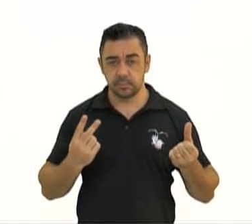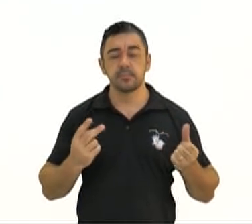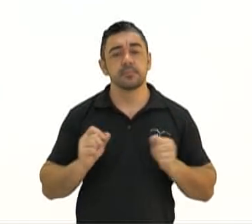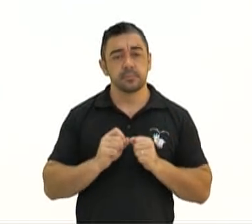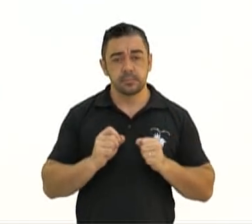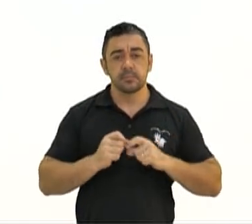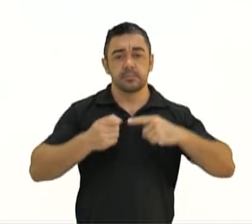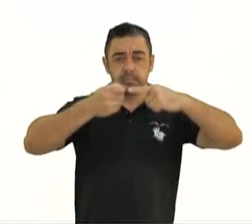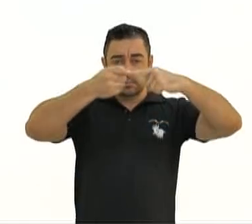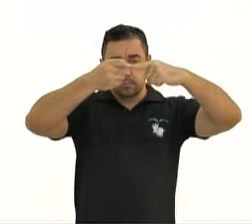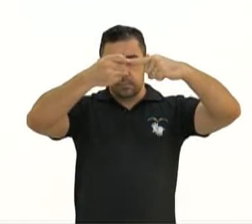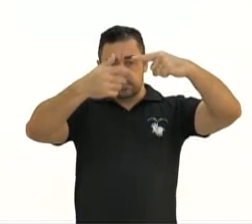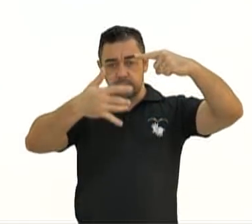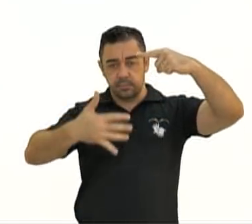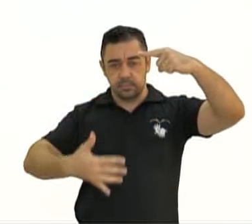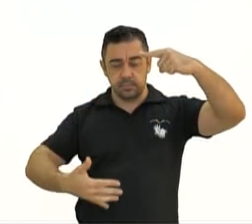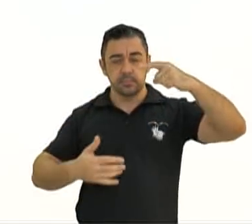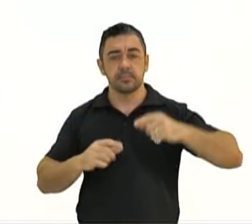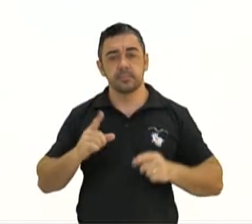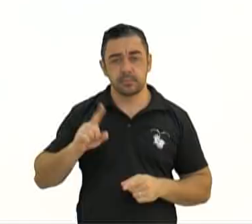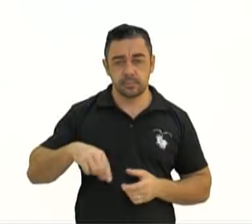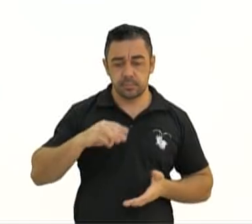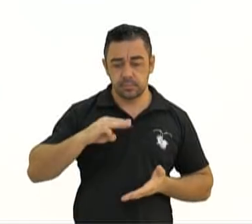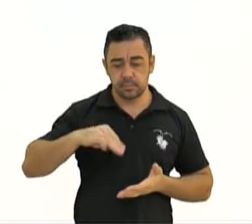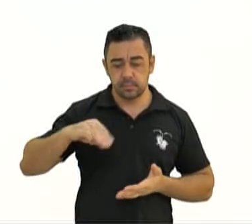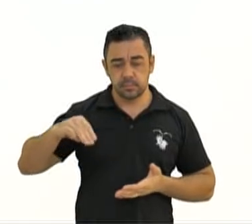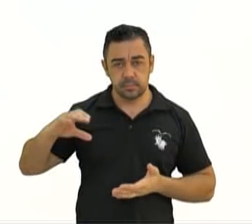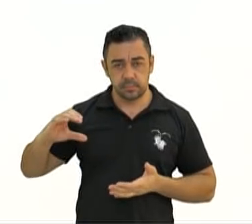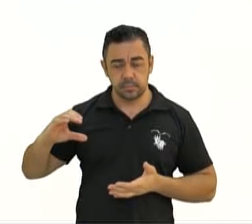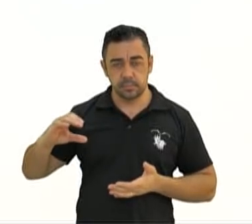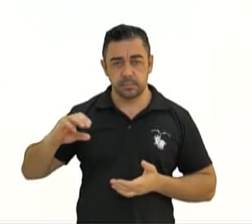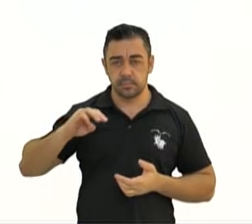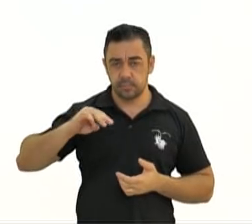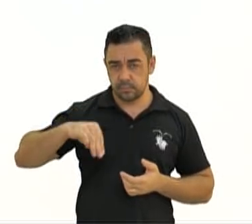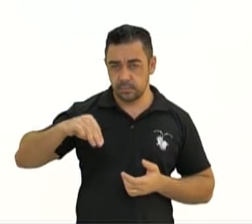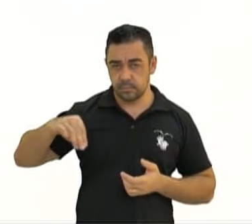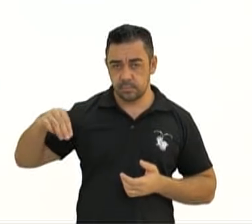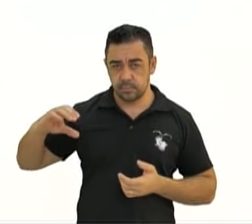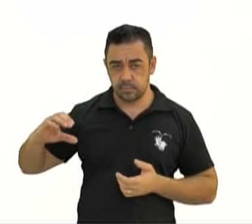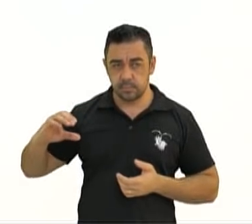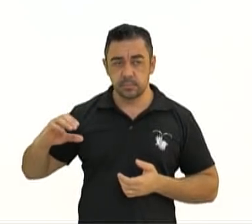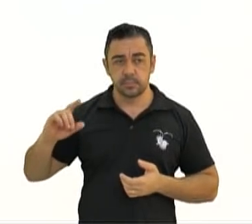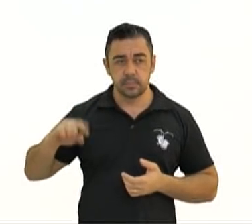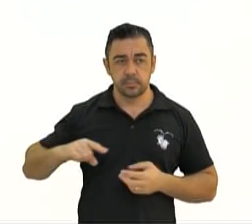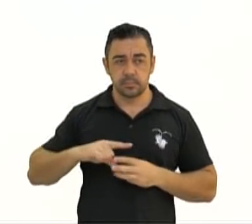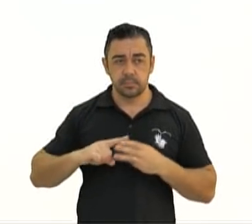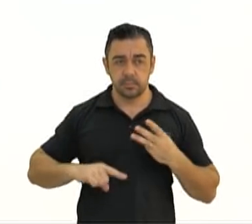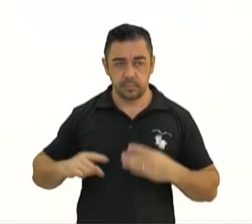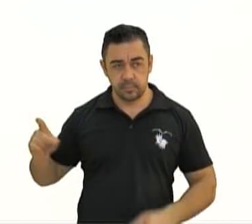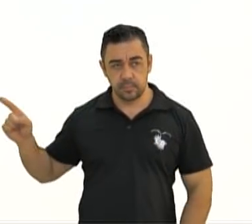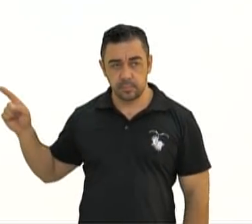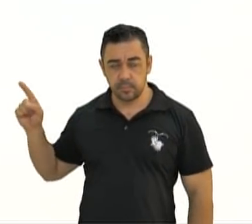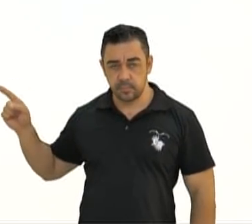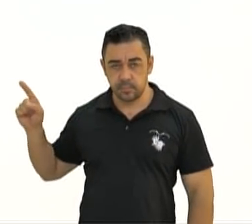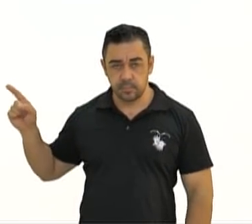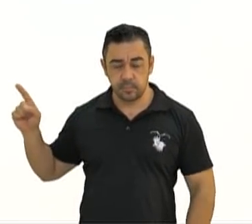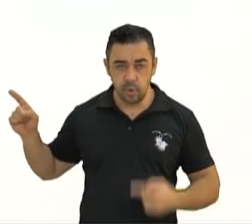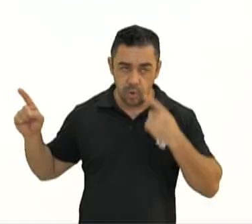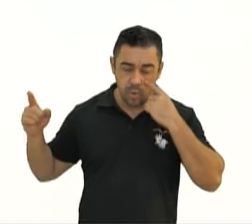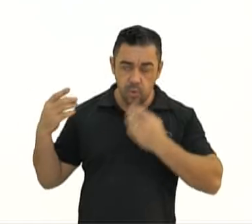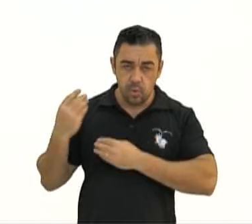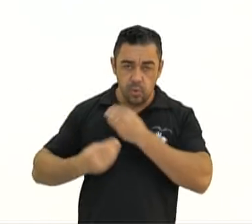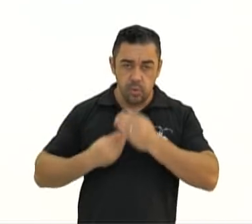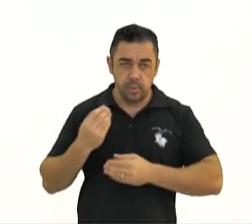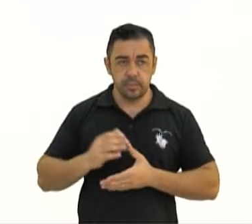2. Para isso, então, eu calculo o MMC entre esses três denominadores, tá? Olha lá, a